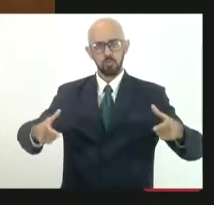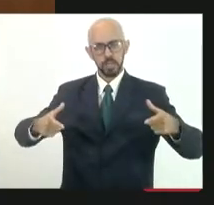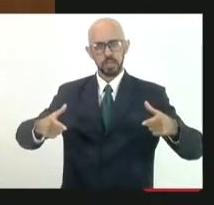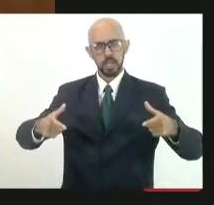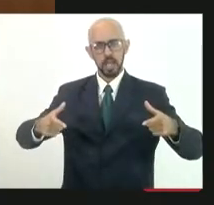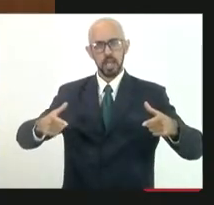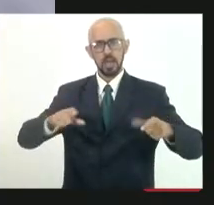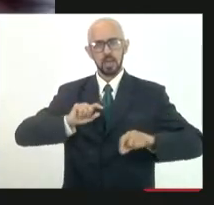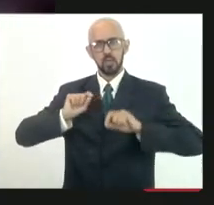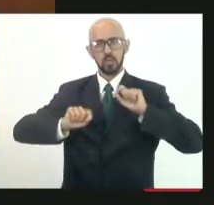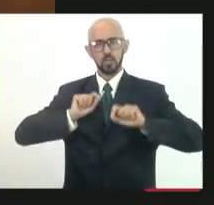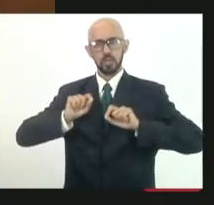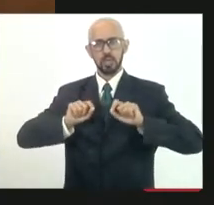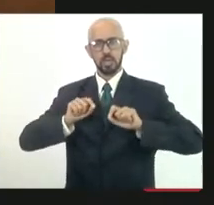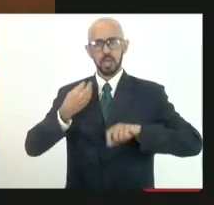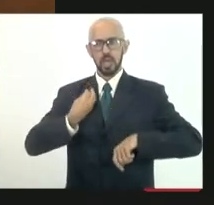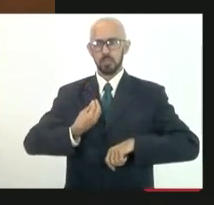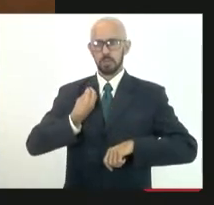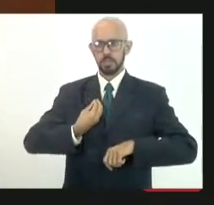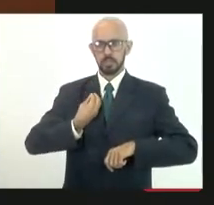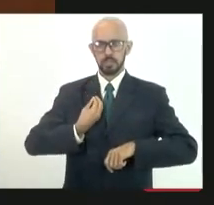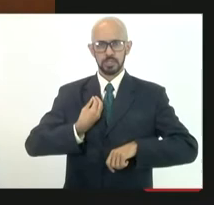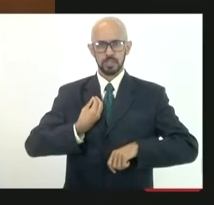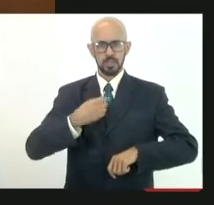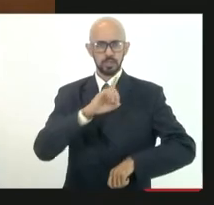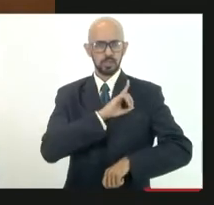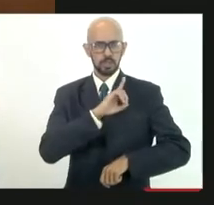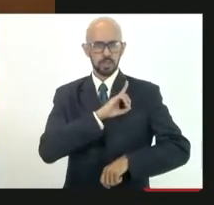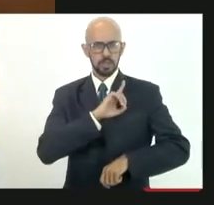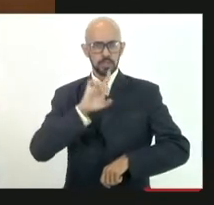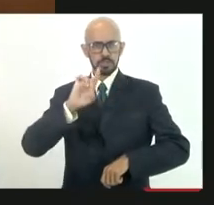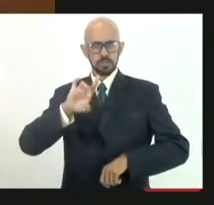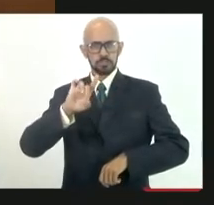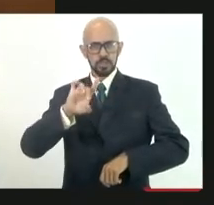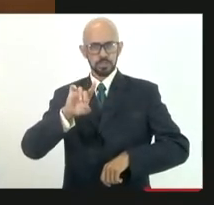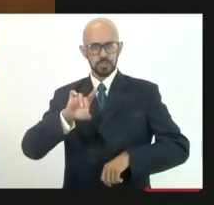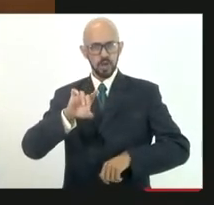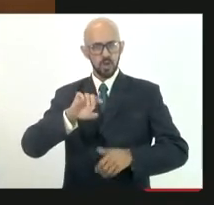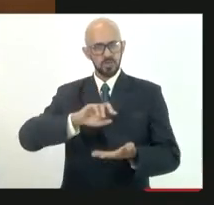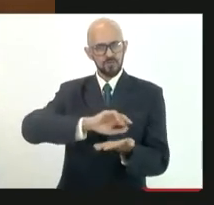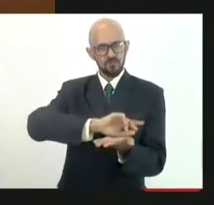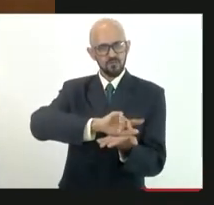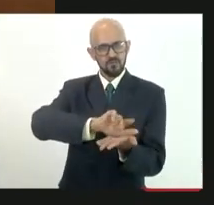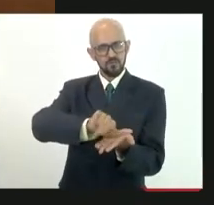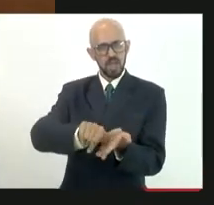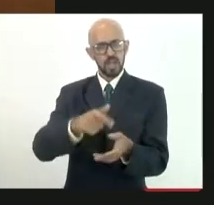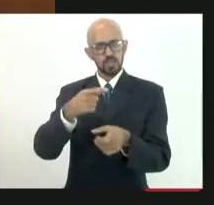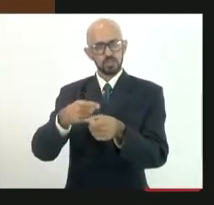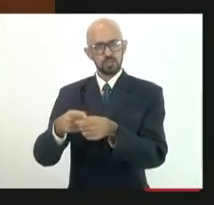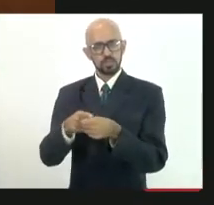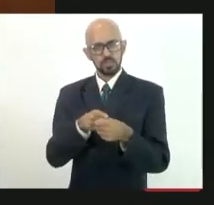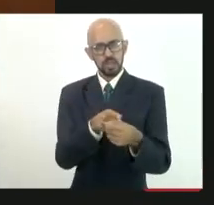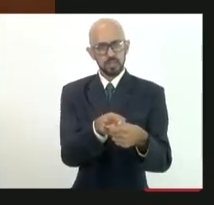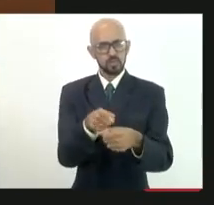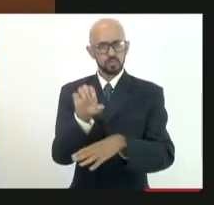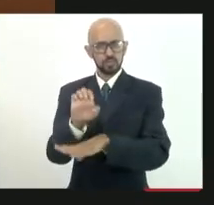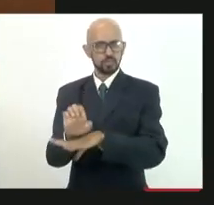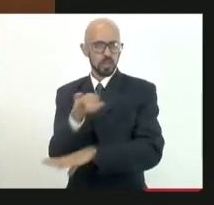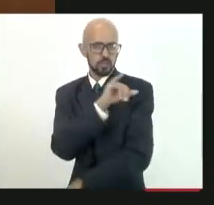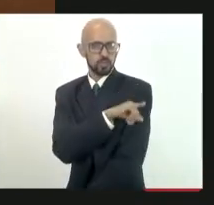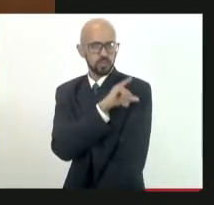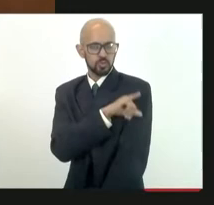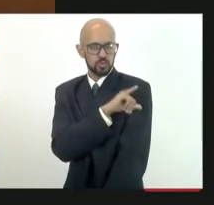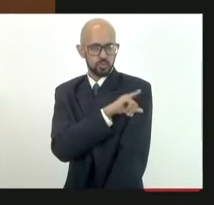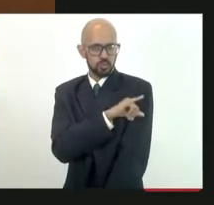presença da DECRAD nas diferentes regiões do Estado do Rio de Janeiro, porque